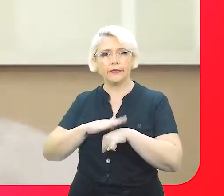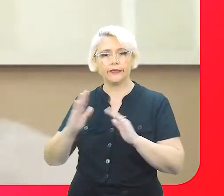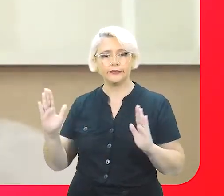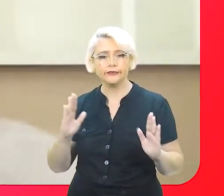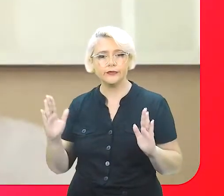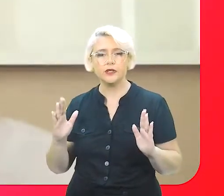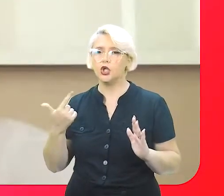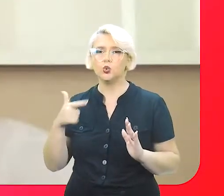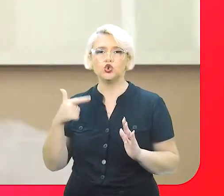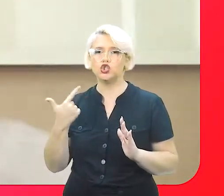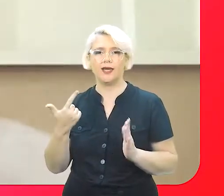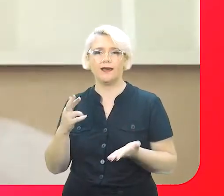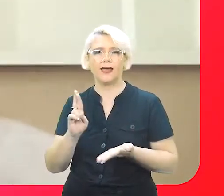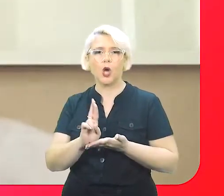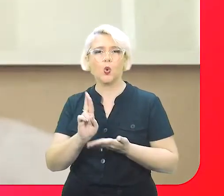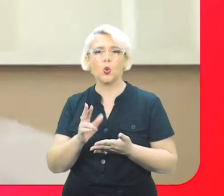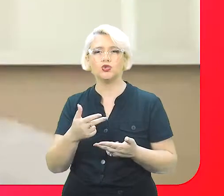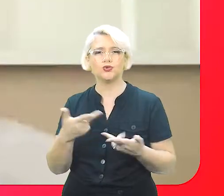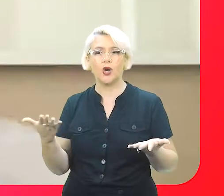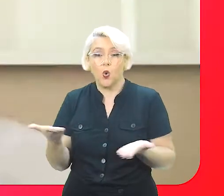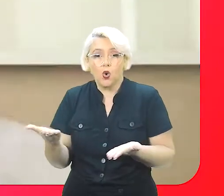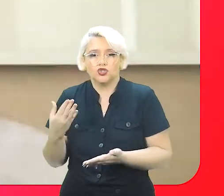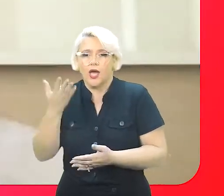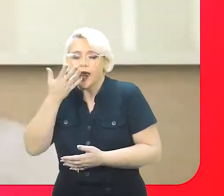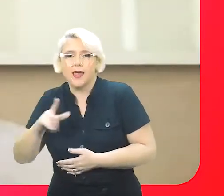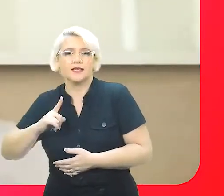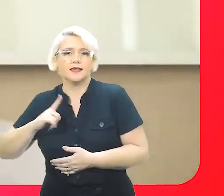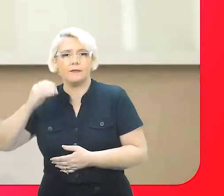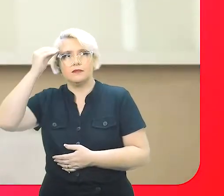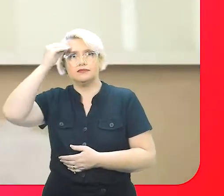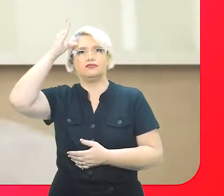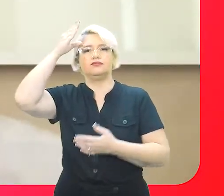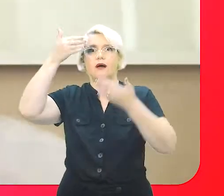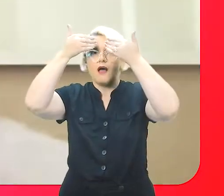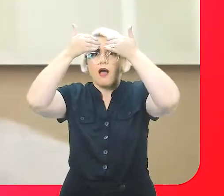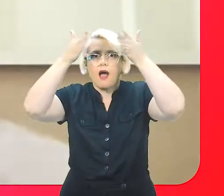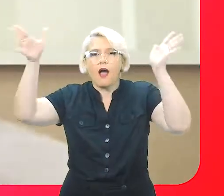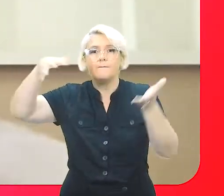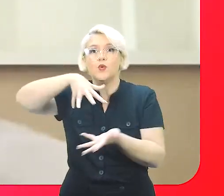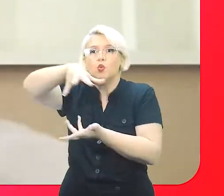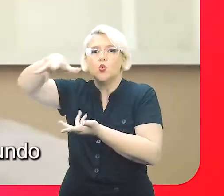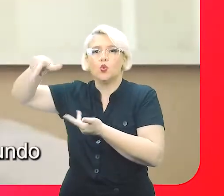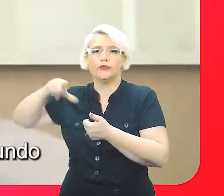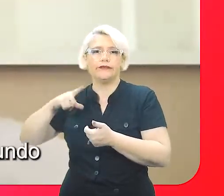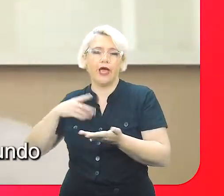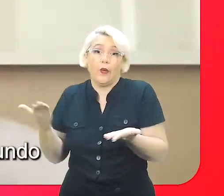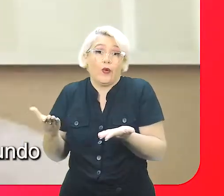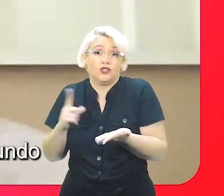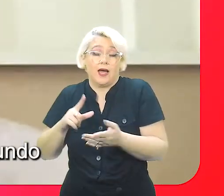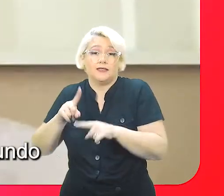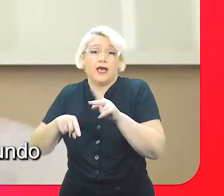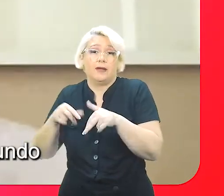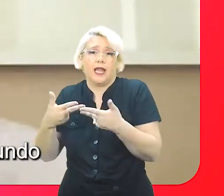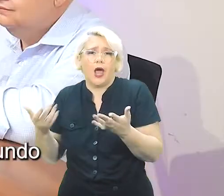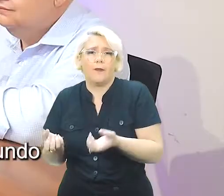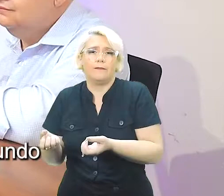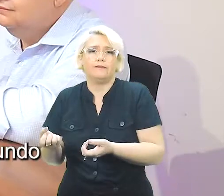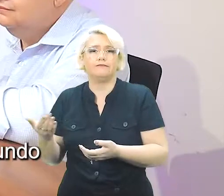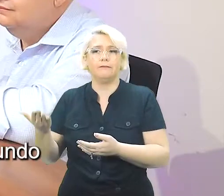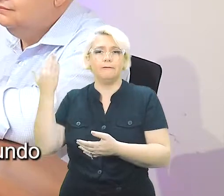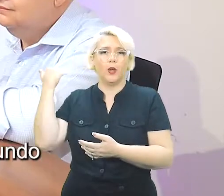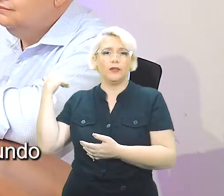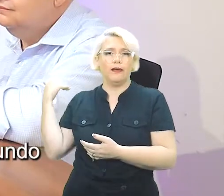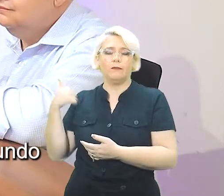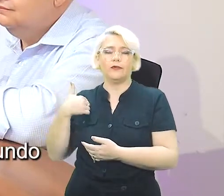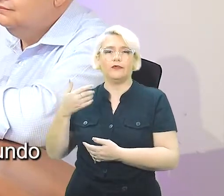tinha os mesmos recursos que as crianças têm para conhecer o mundo, né, que elas têm hoje. No meu tempo,